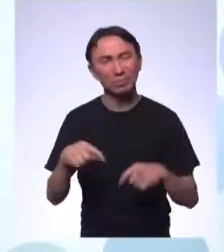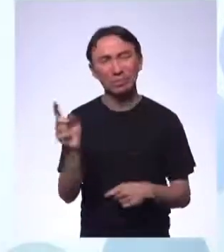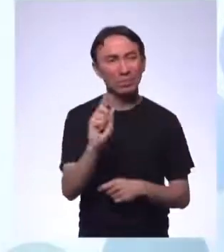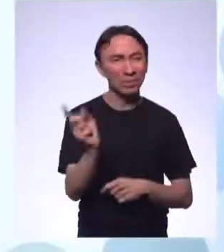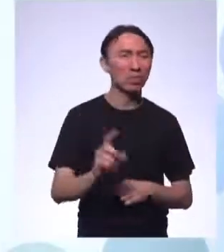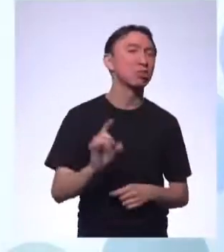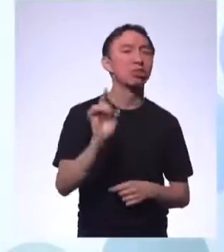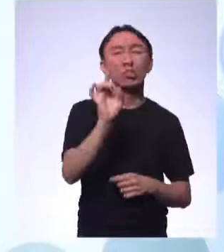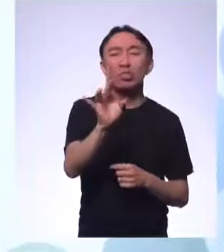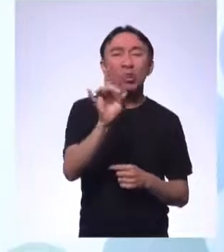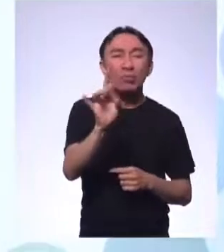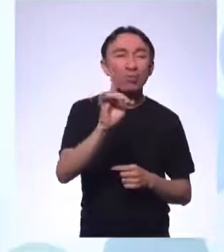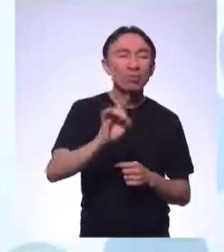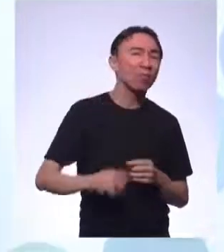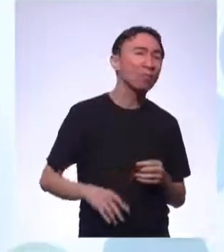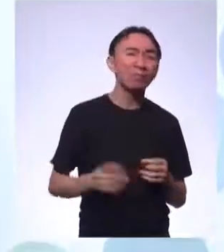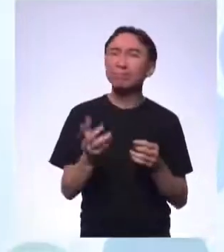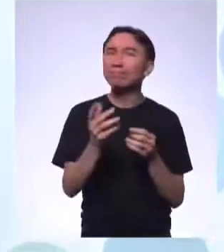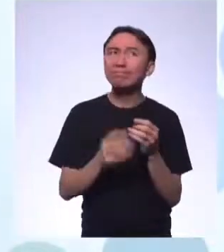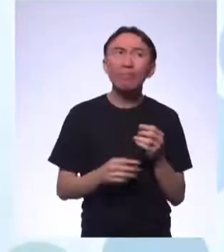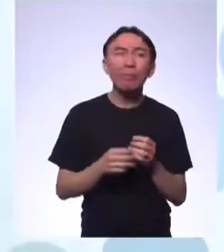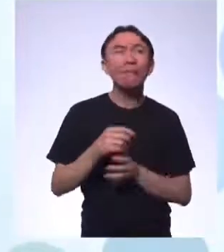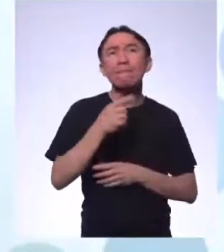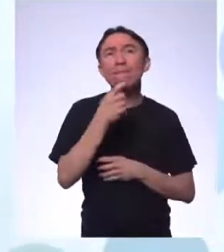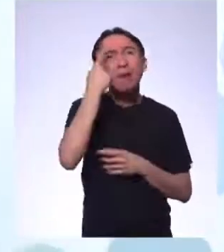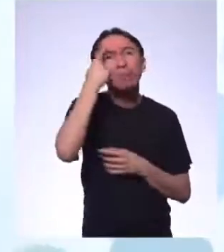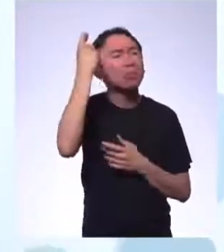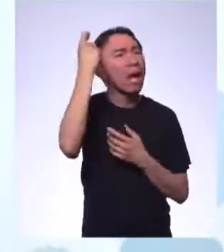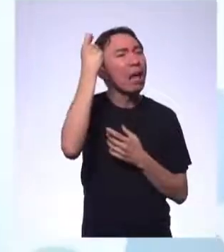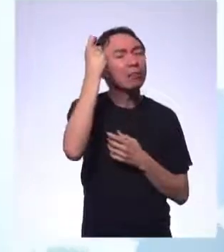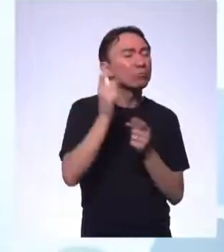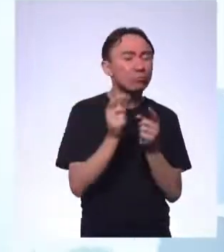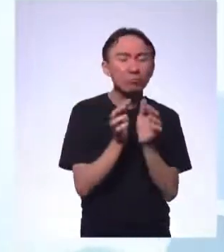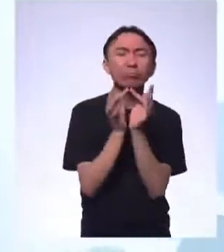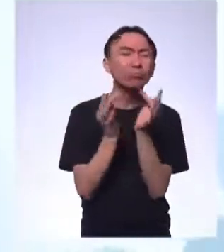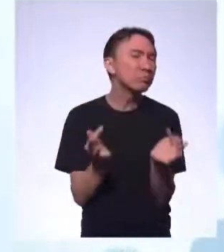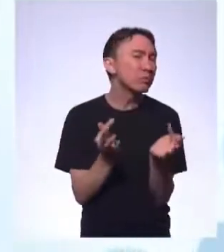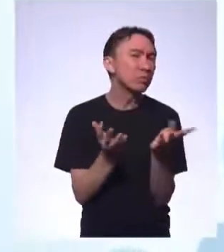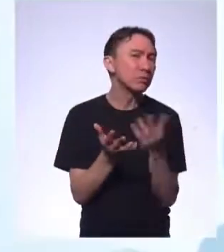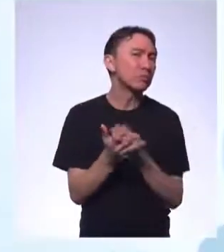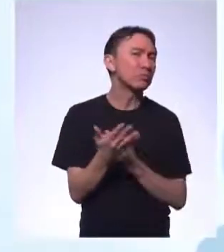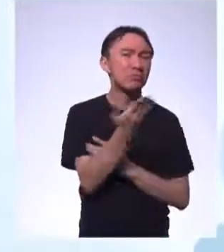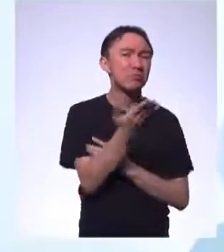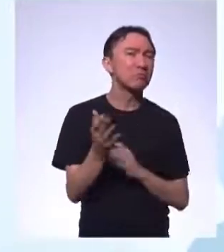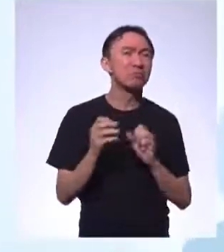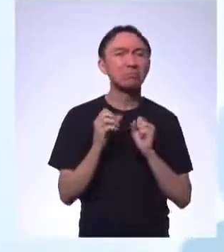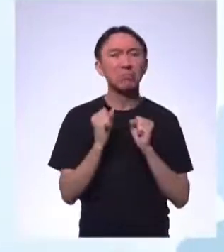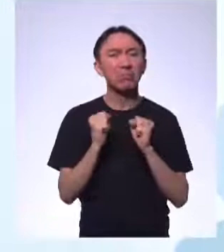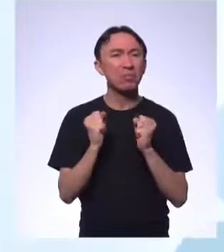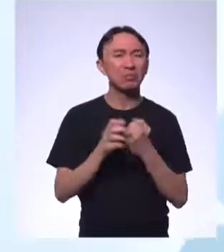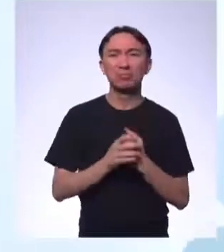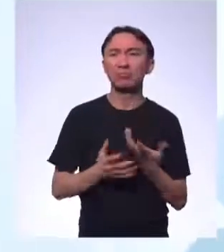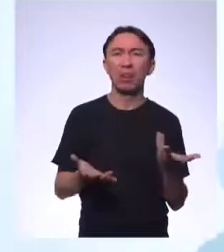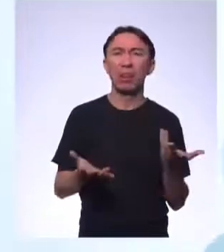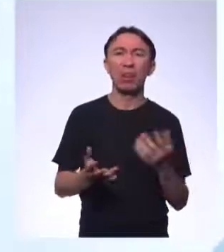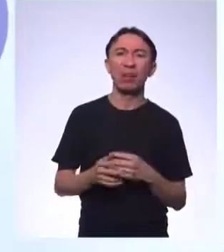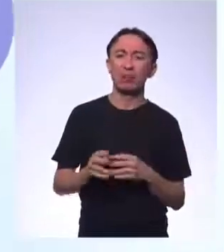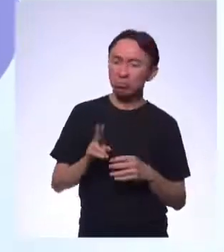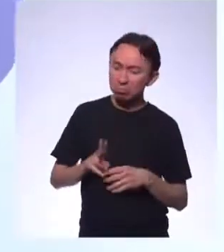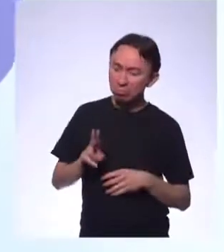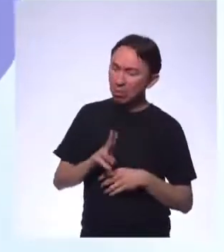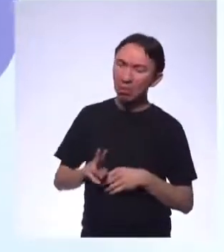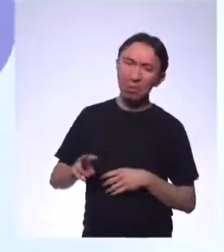fazer um esbocinho de como poderia ser essa ideia. Então, você pode, sei lá, utilizar apenas 5 minutos. Eu quero fazer